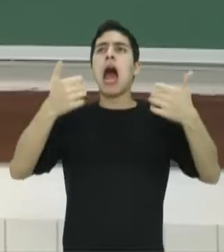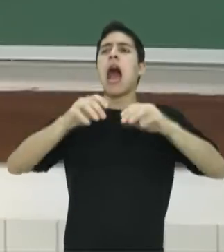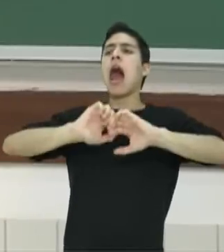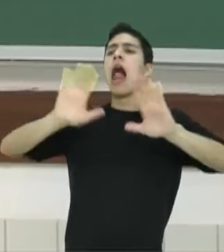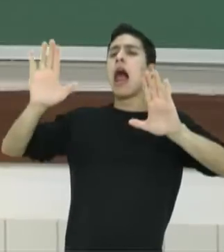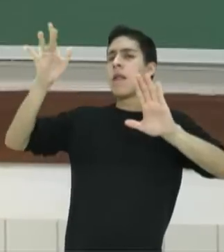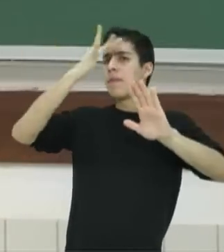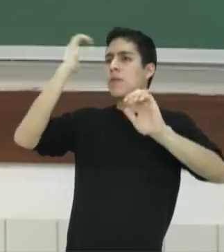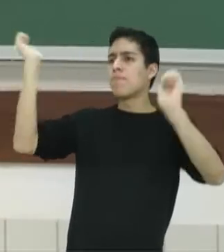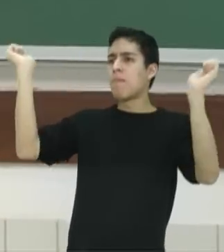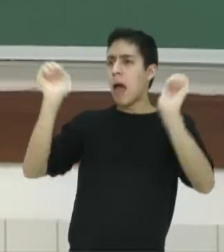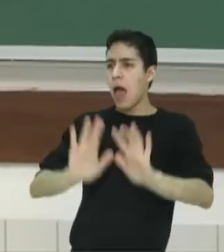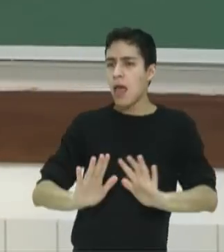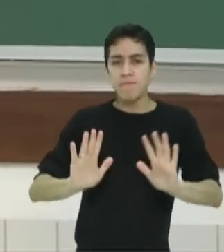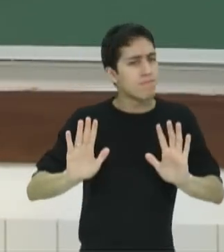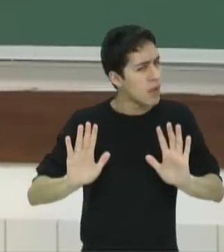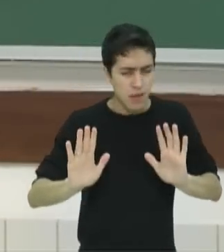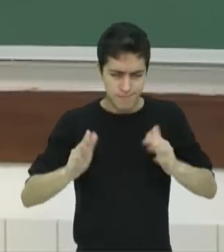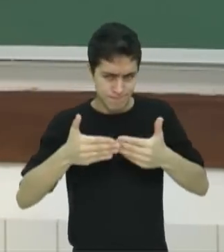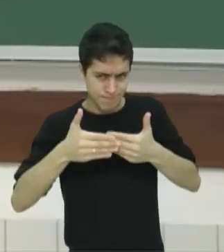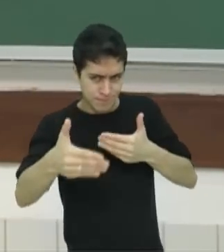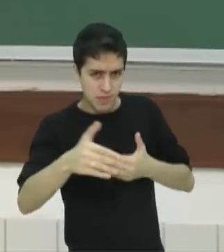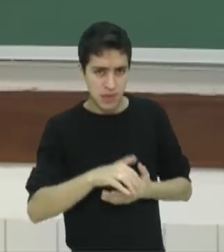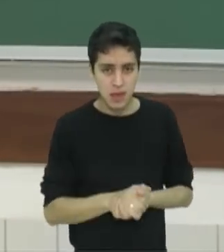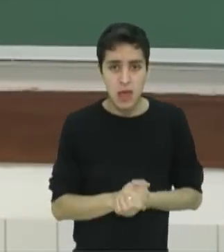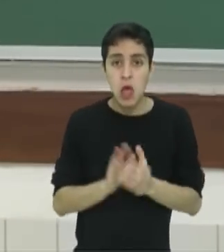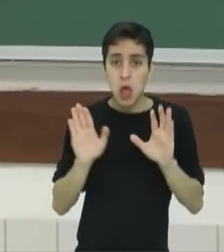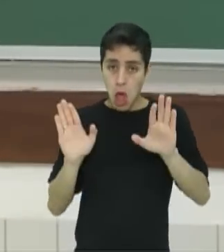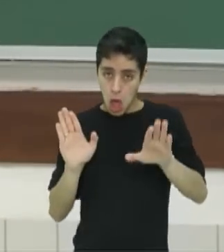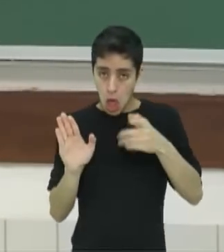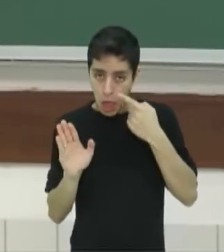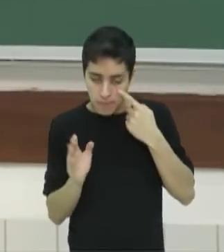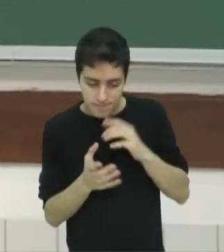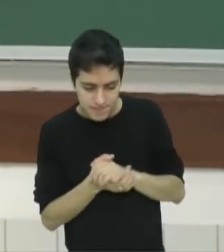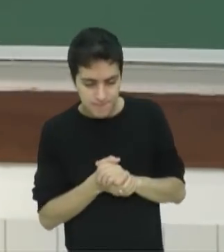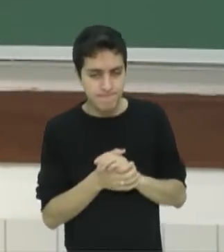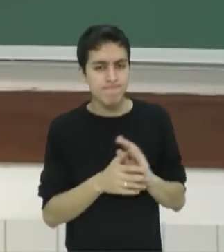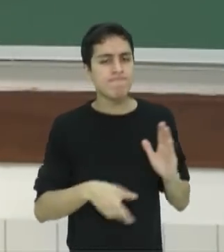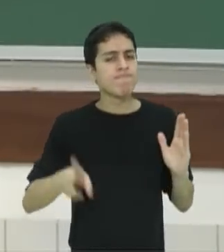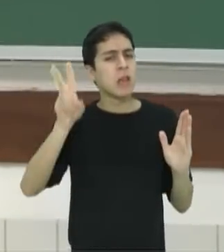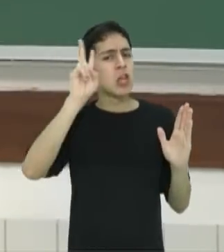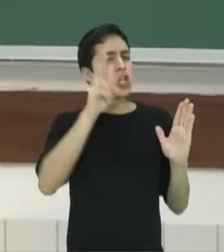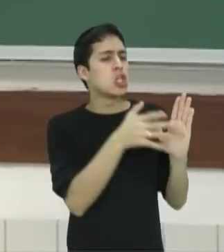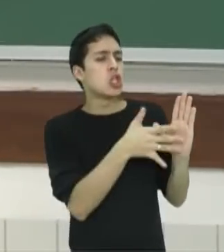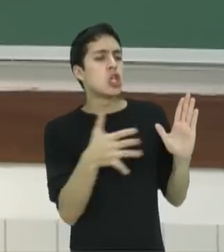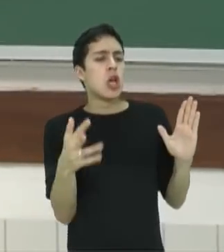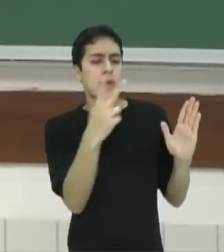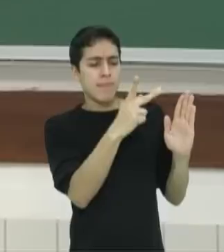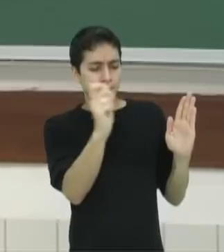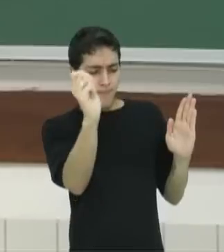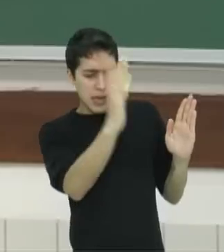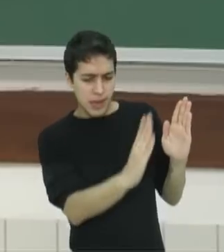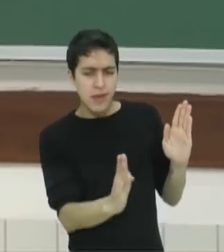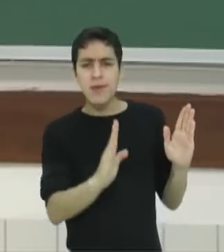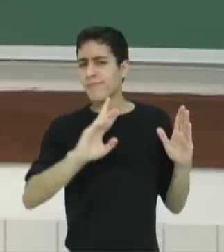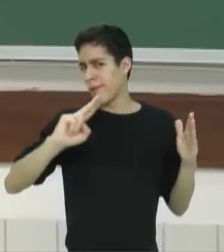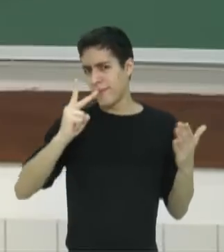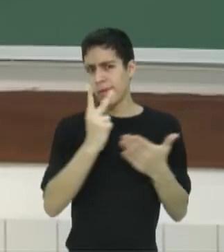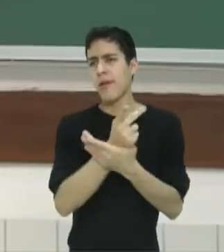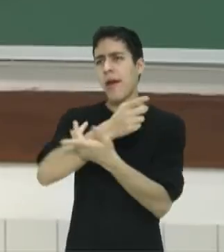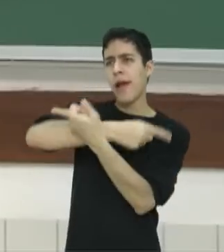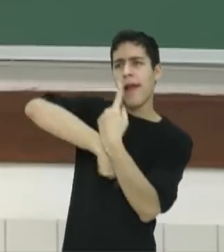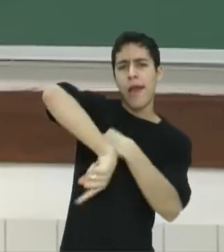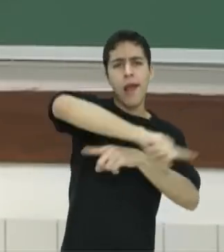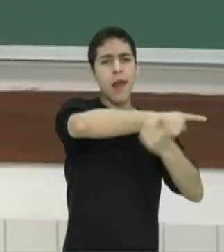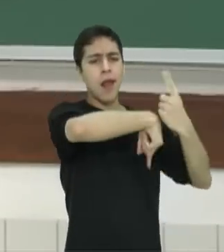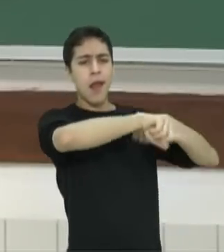Continuando. Na história do Brasil, aconteceram vários fluxos migratórios. E aqui, já aproveito para